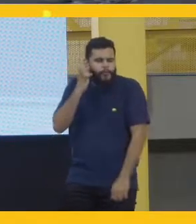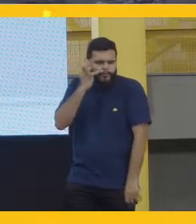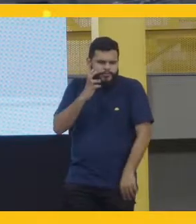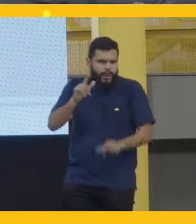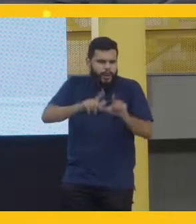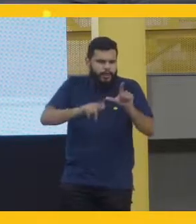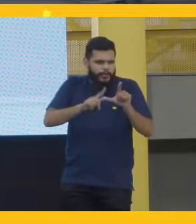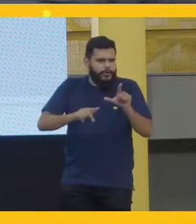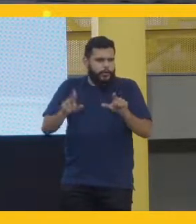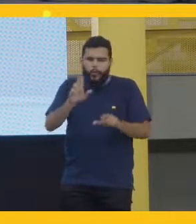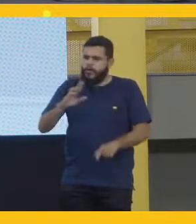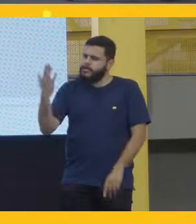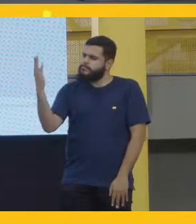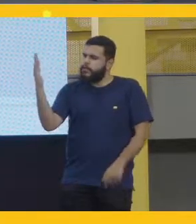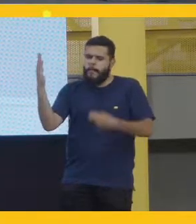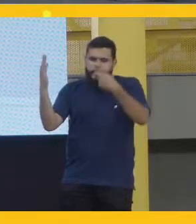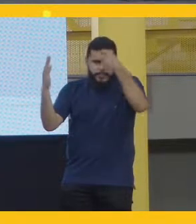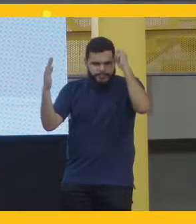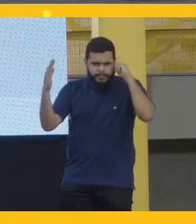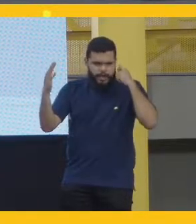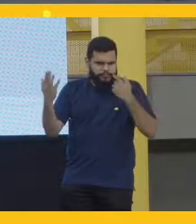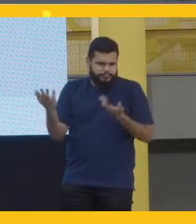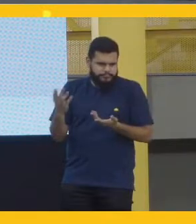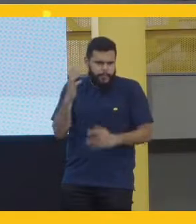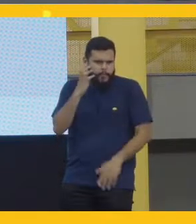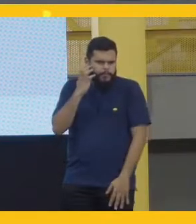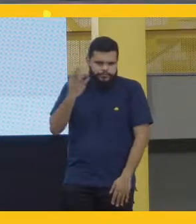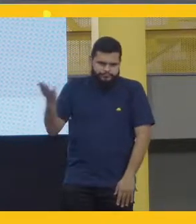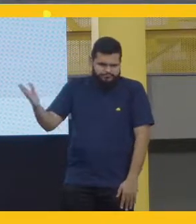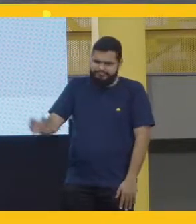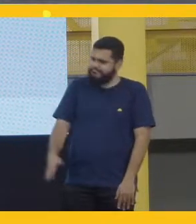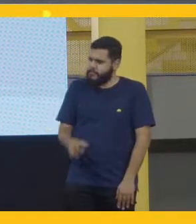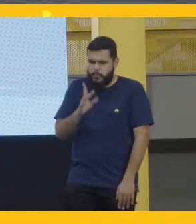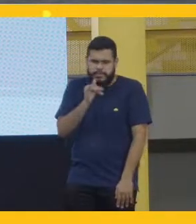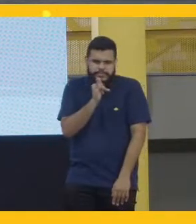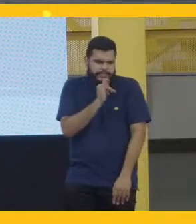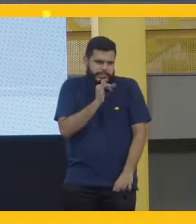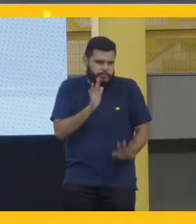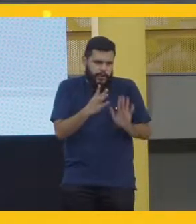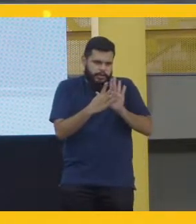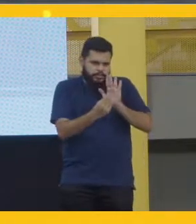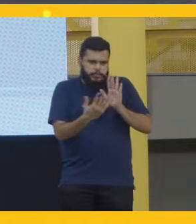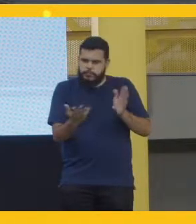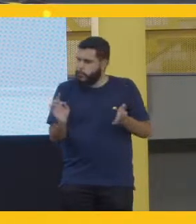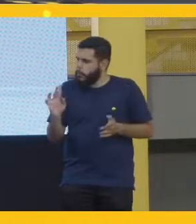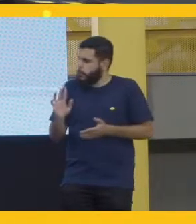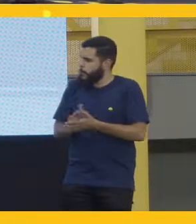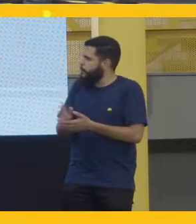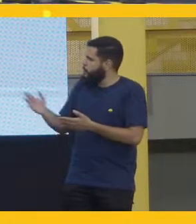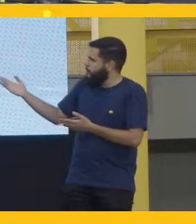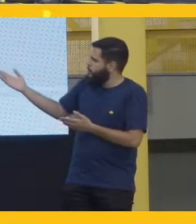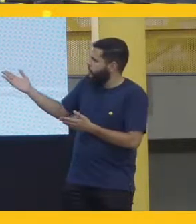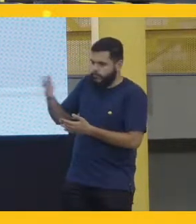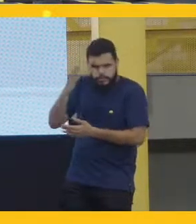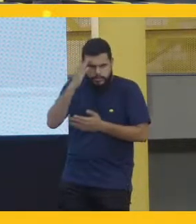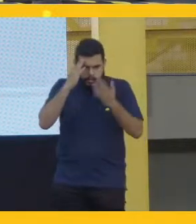mas sua avó já dançou, né? E curtiu nas tertúlias. Oh, meu pai.